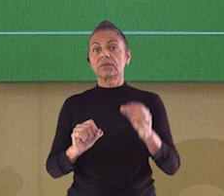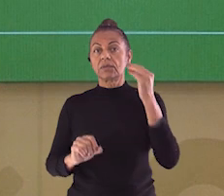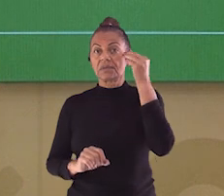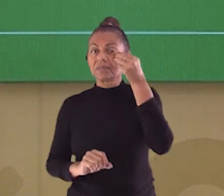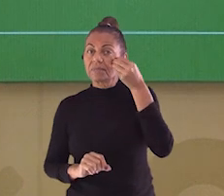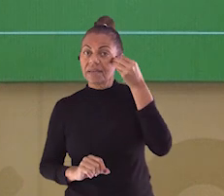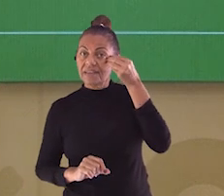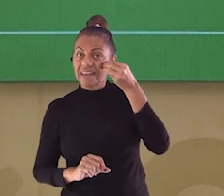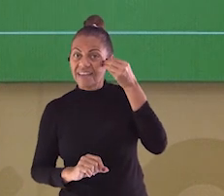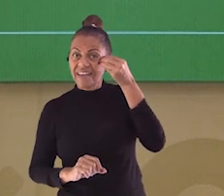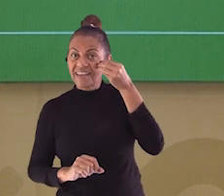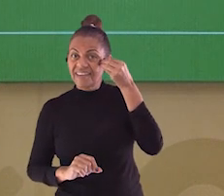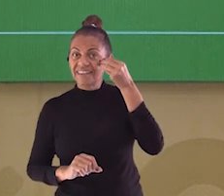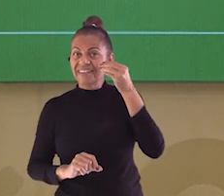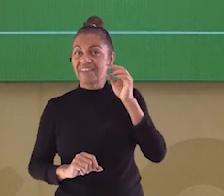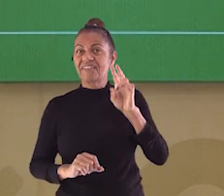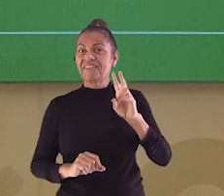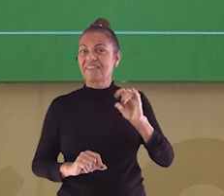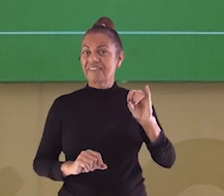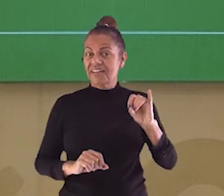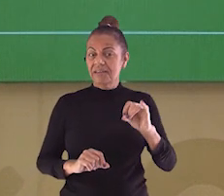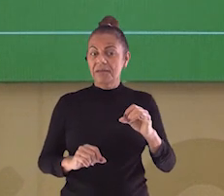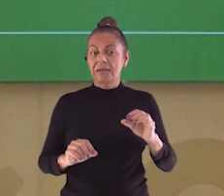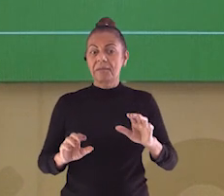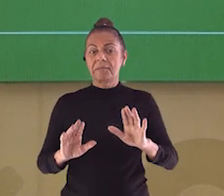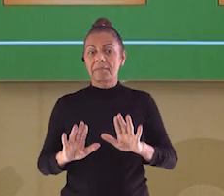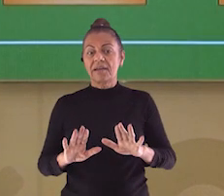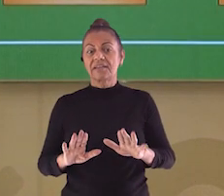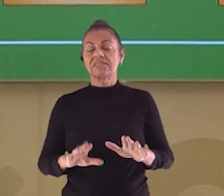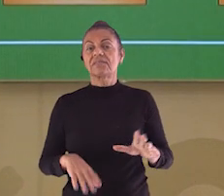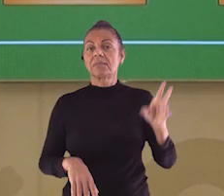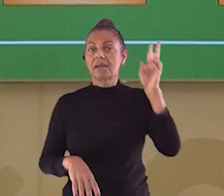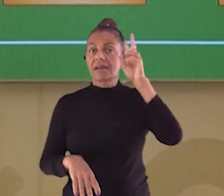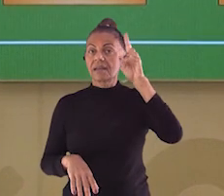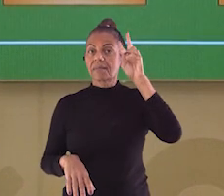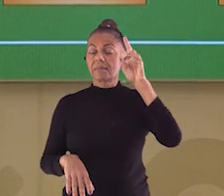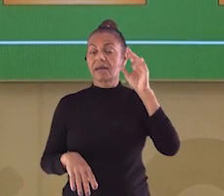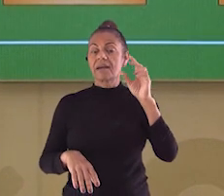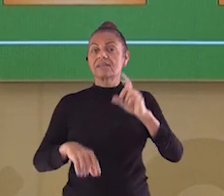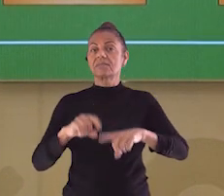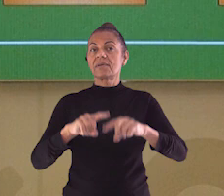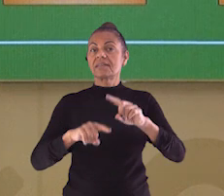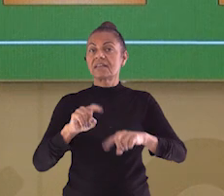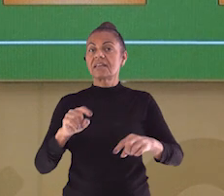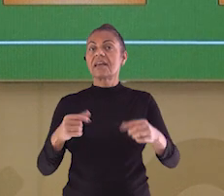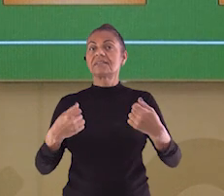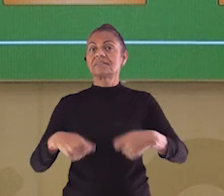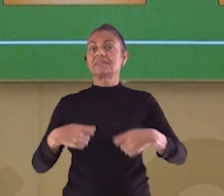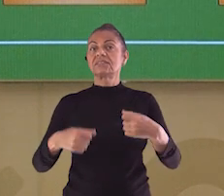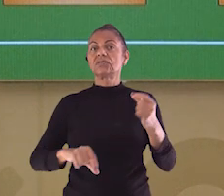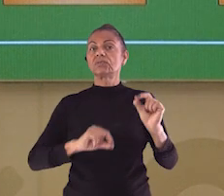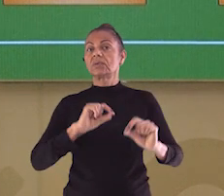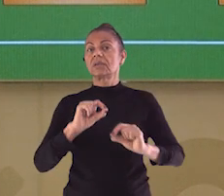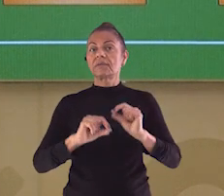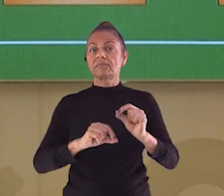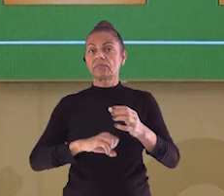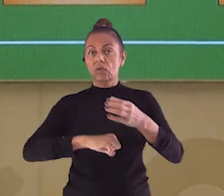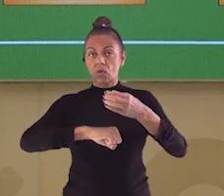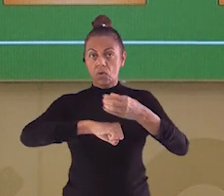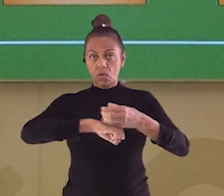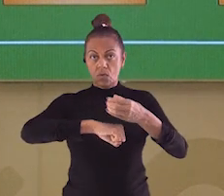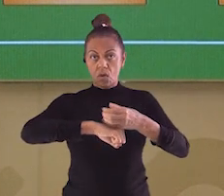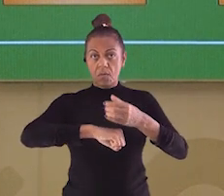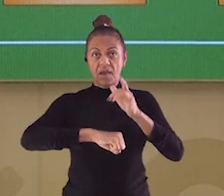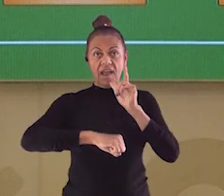experimento que falamos no começo da nossa aula? Vamos relembrar, então, os materiais do experimento do dia, que são